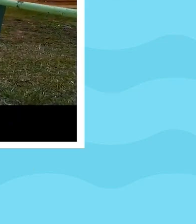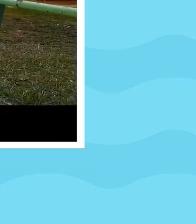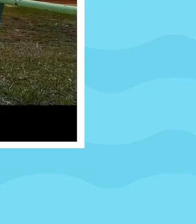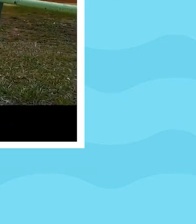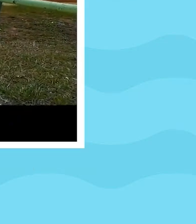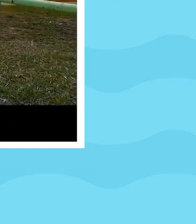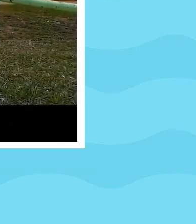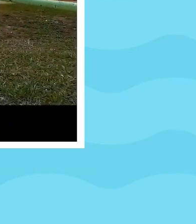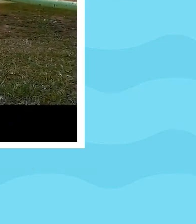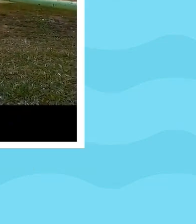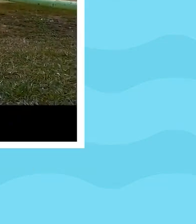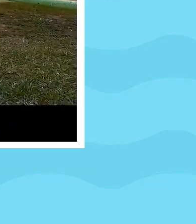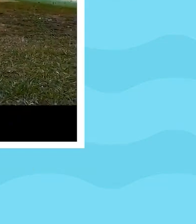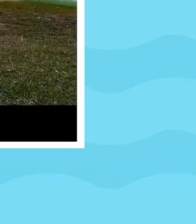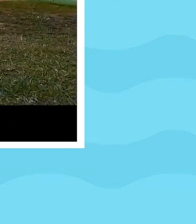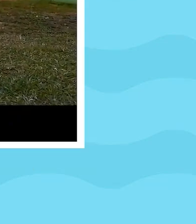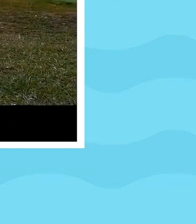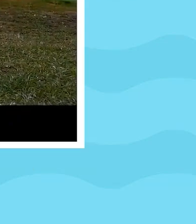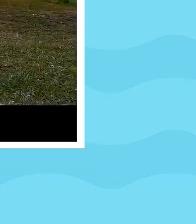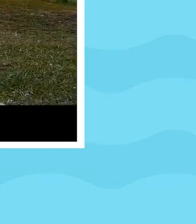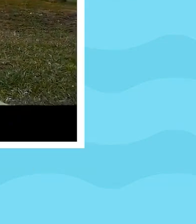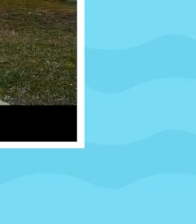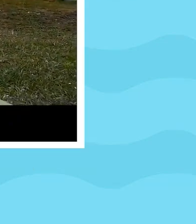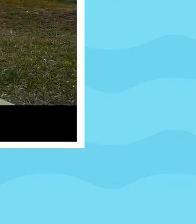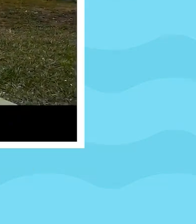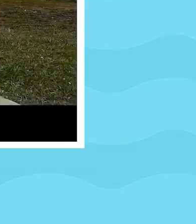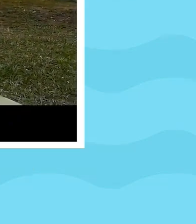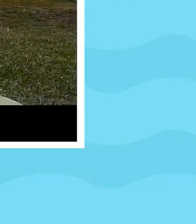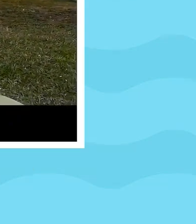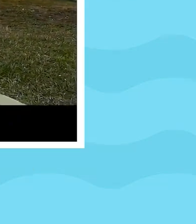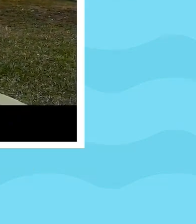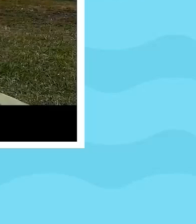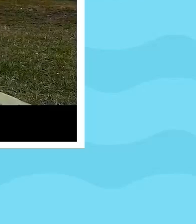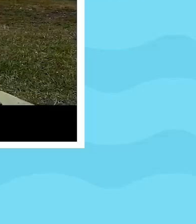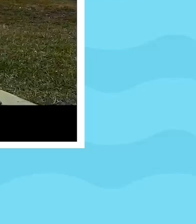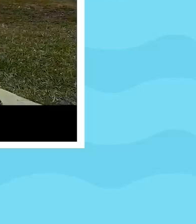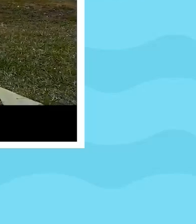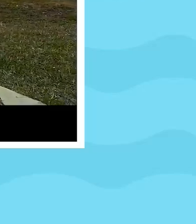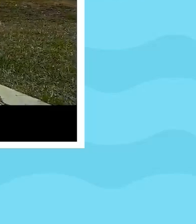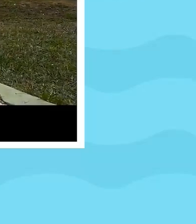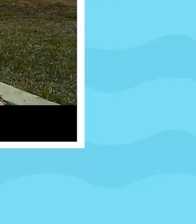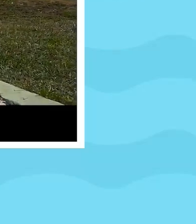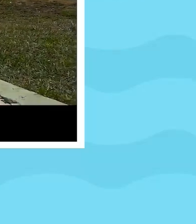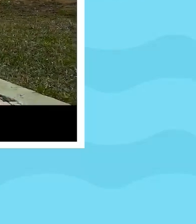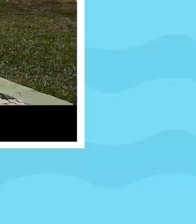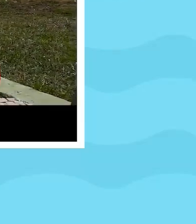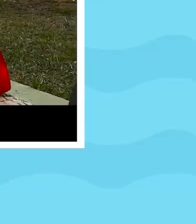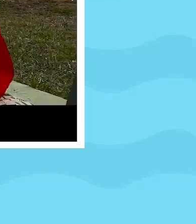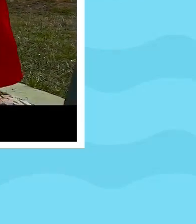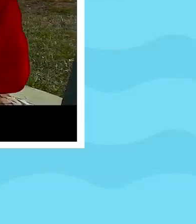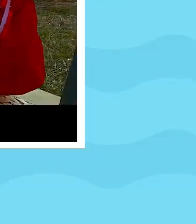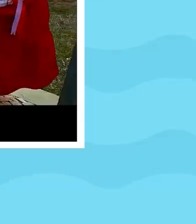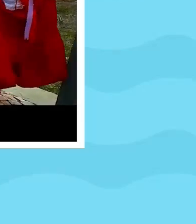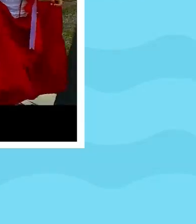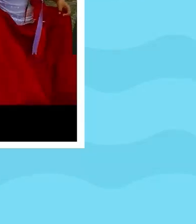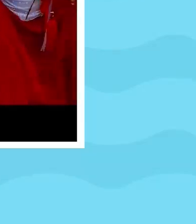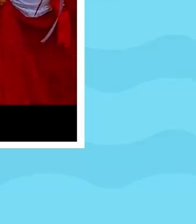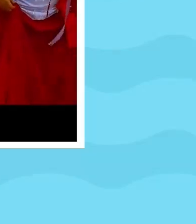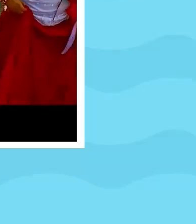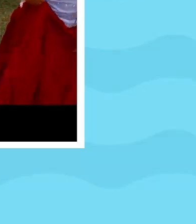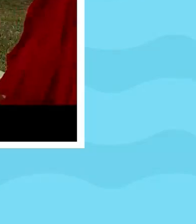De todo lugar, vem de canoa, vem de carro, vem